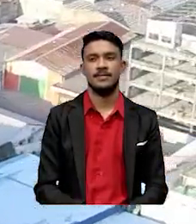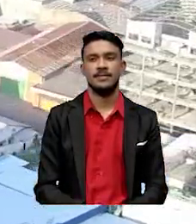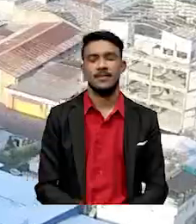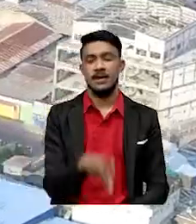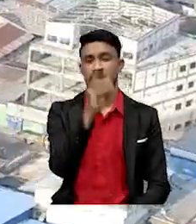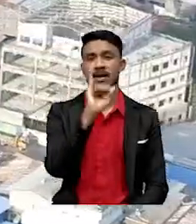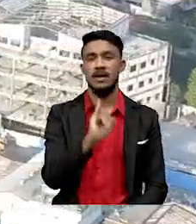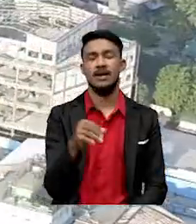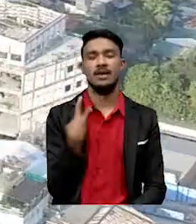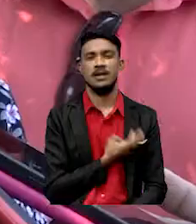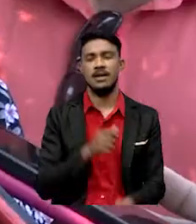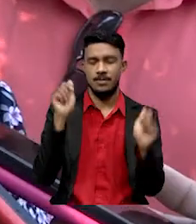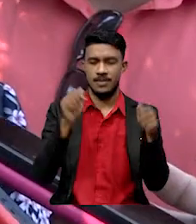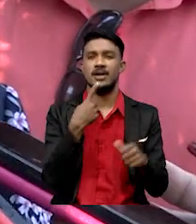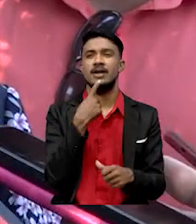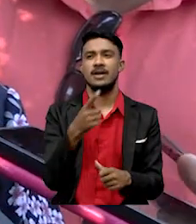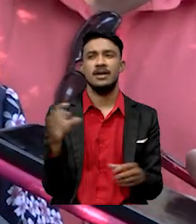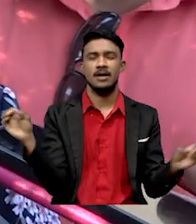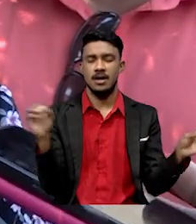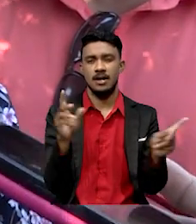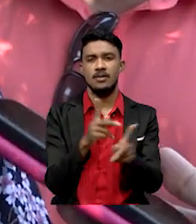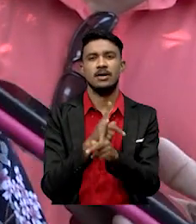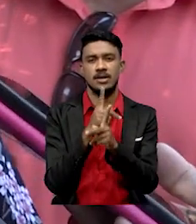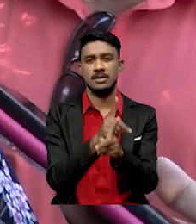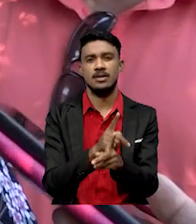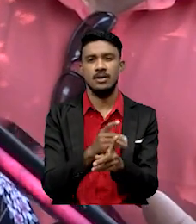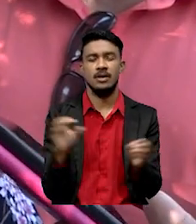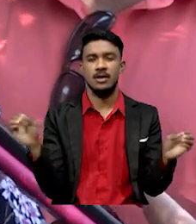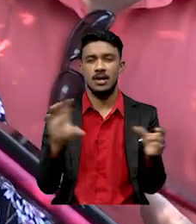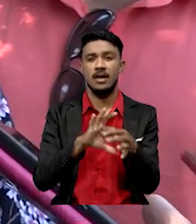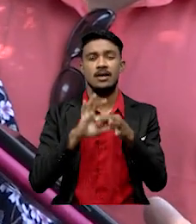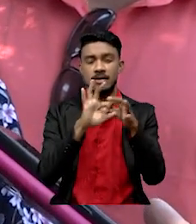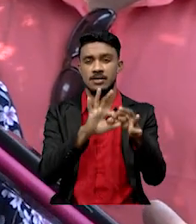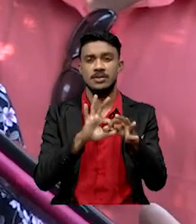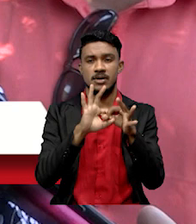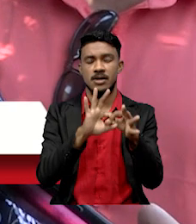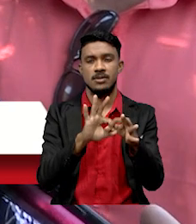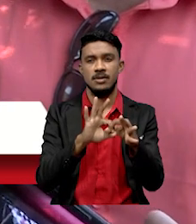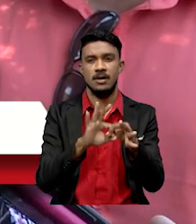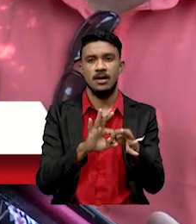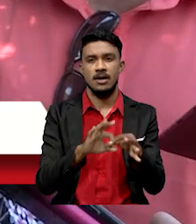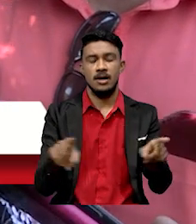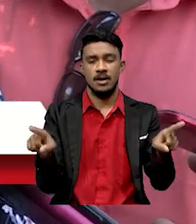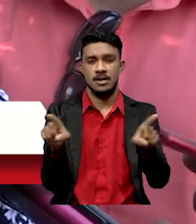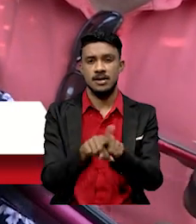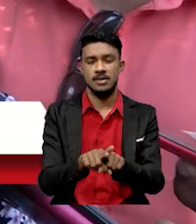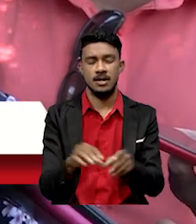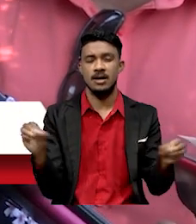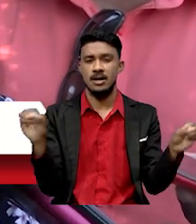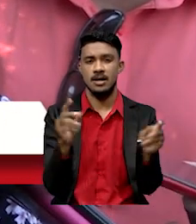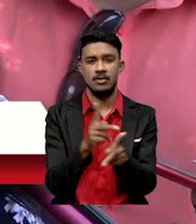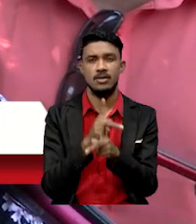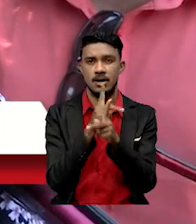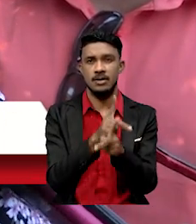Dili ne te bele de hankata la organizado, la estruturado. Então, batida quando la organizado,